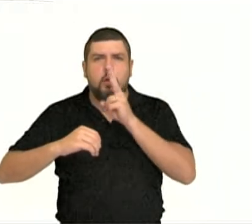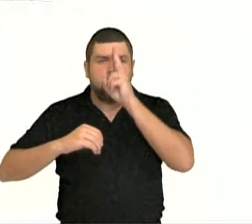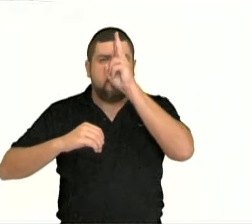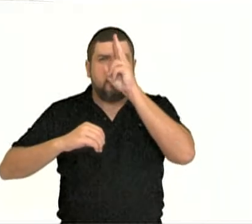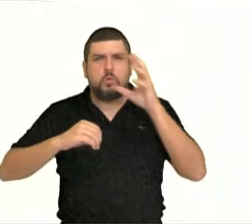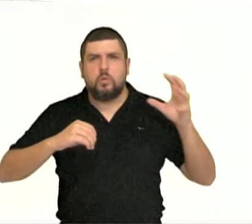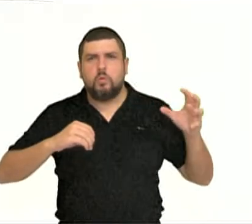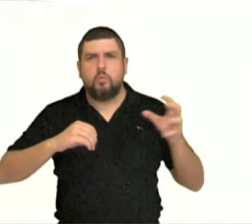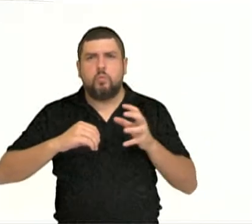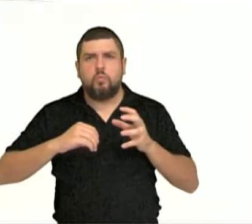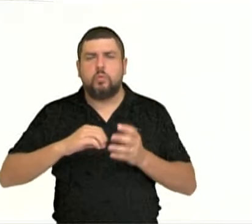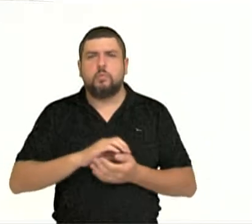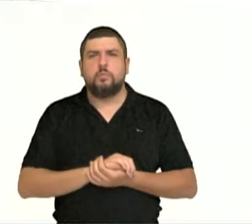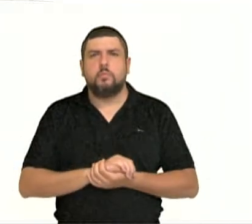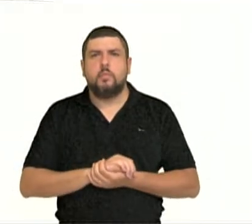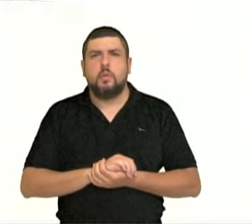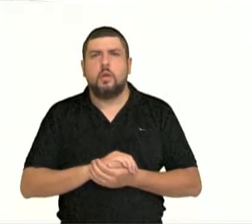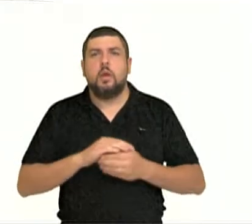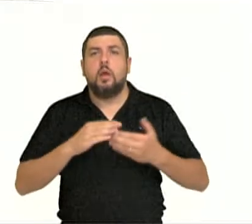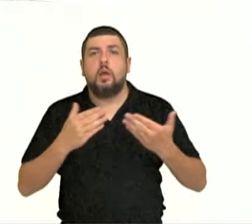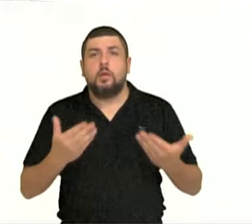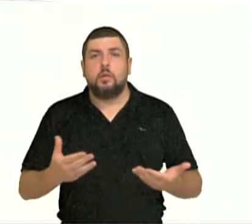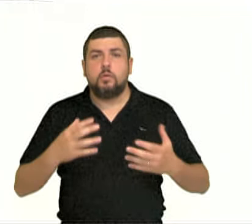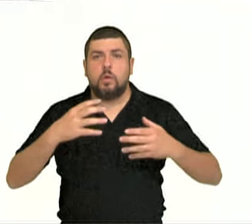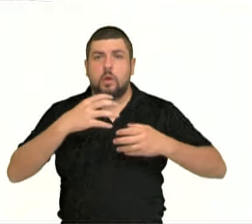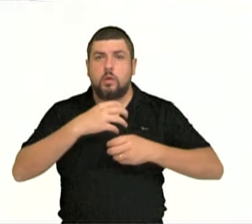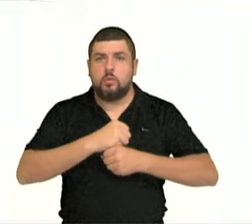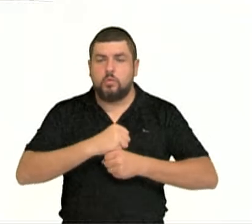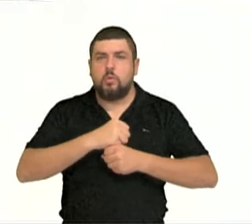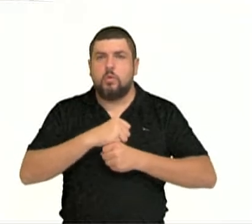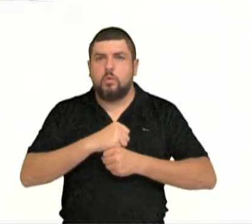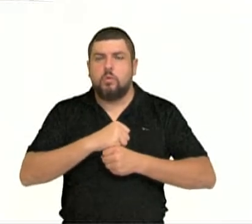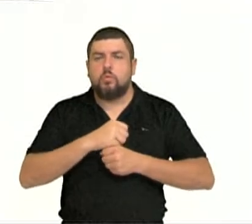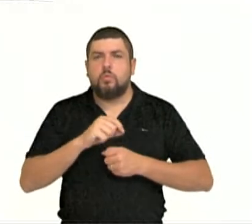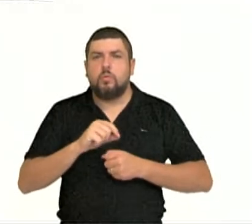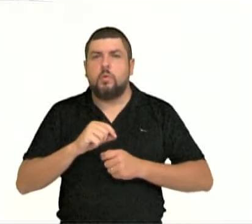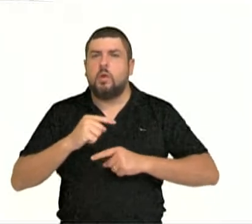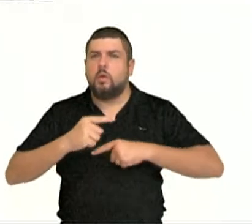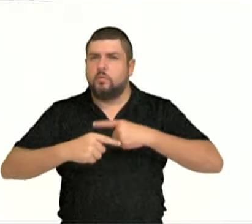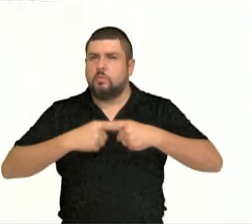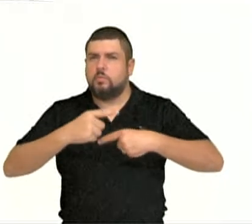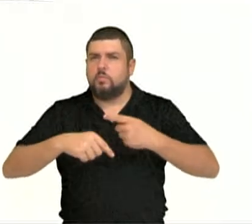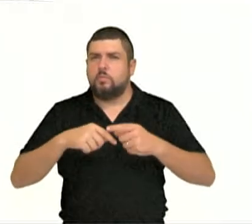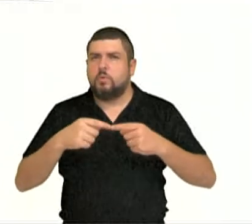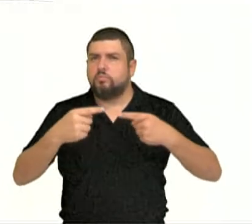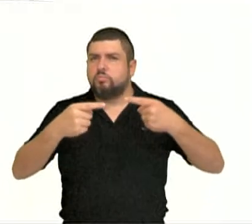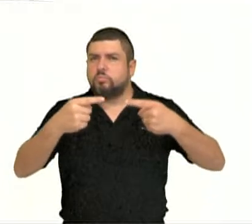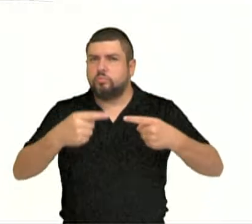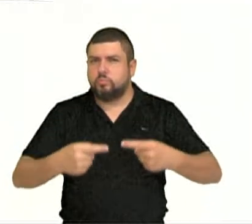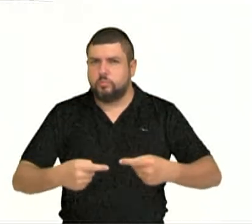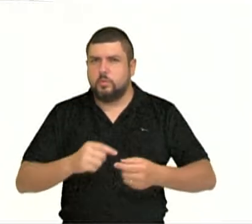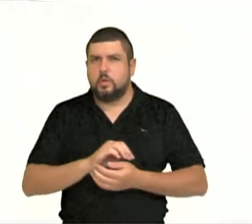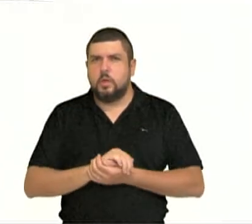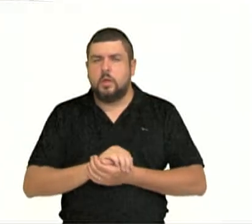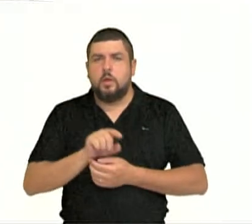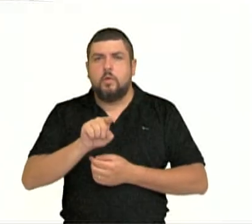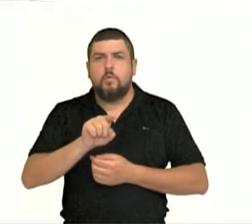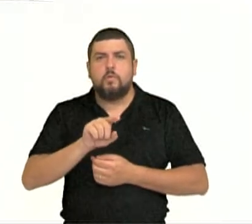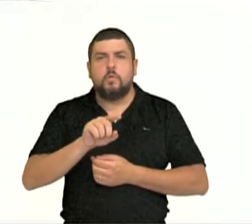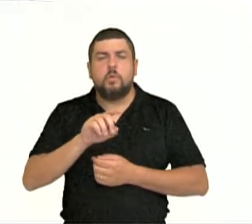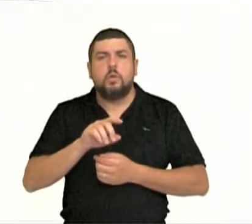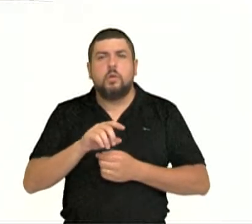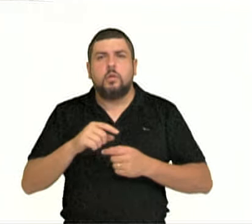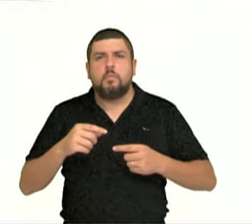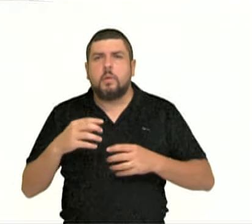forças. E através de uma soma vetorial, certo? Que nós vamos discutir em momentos posteriores, você pode achar aquilo que a gente chama de